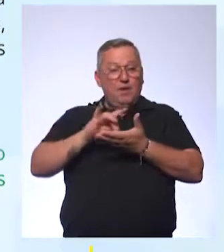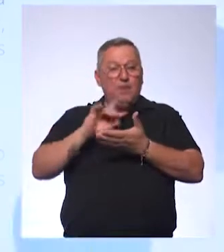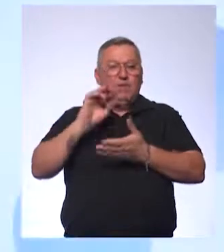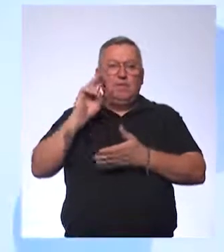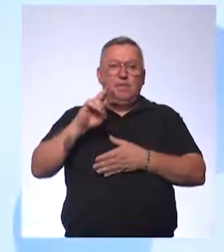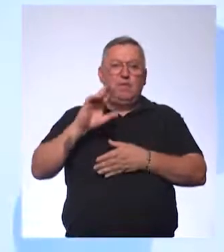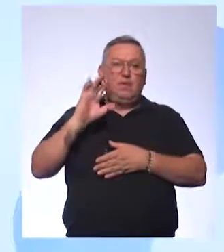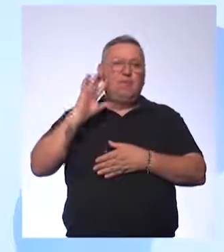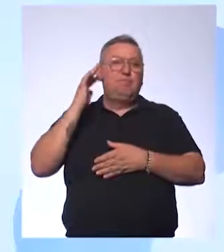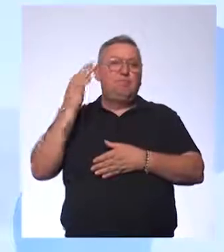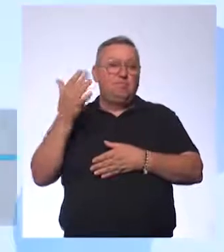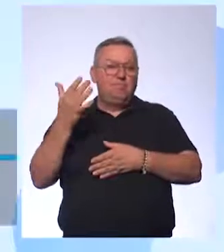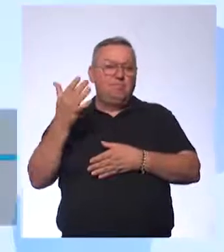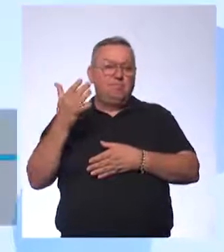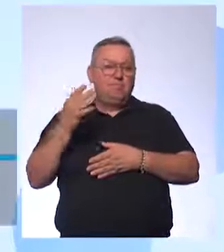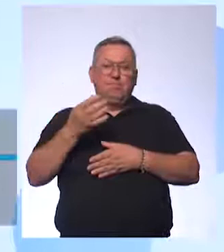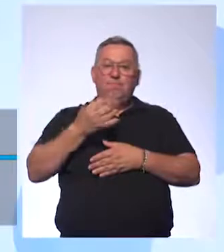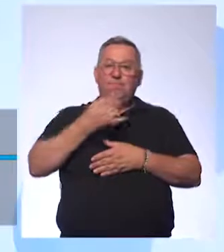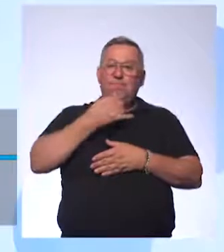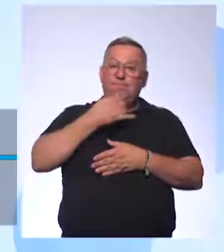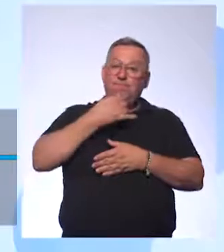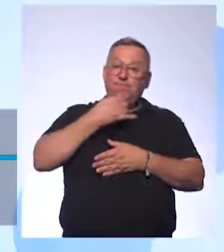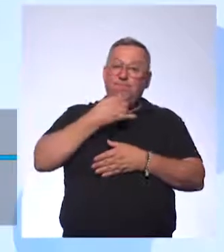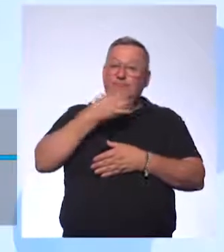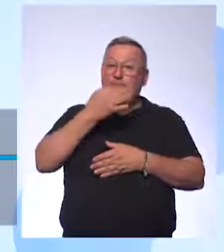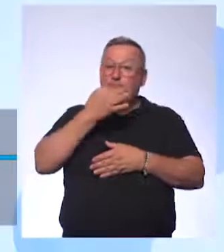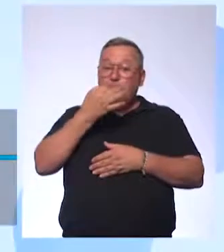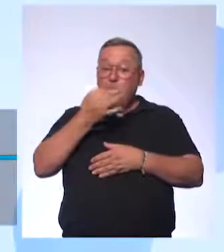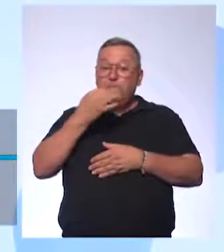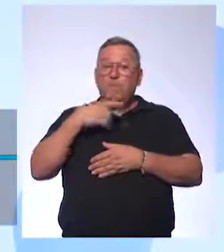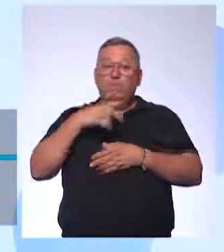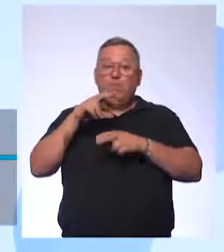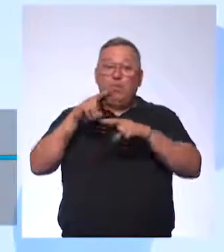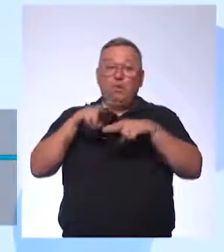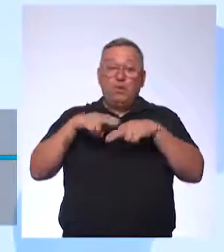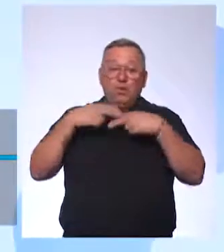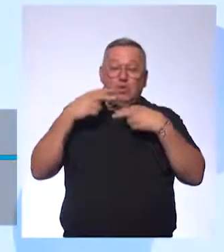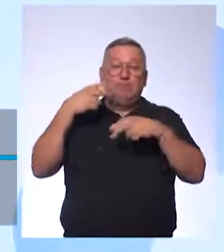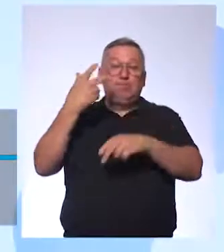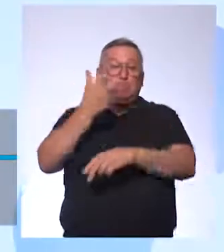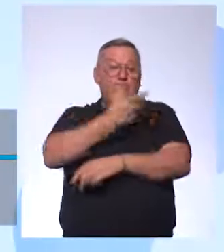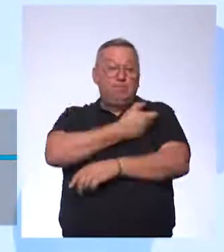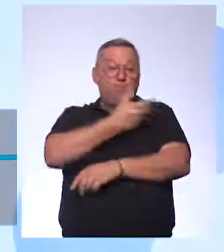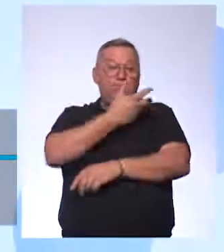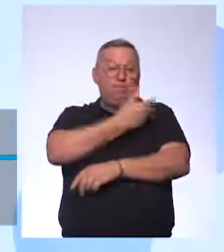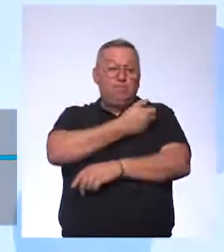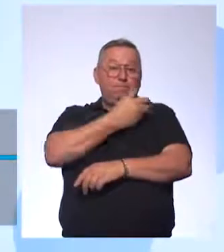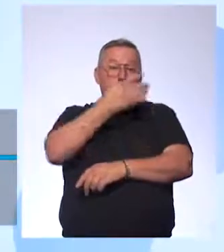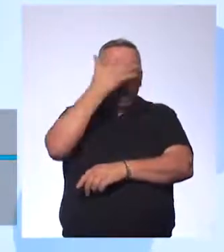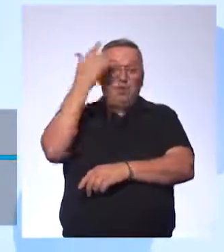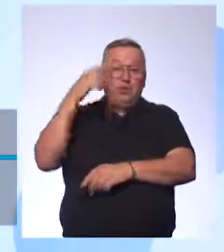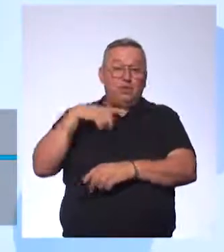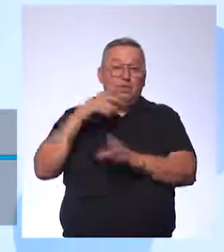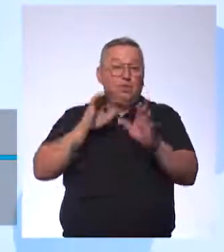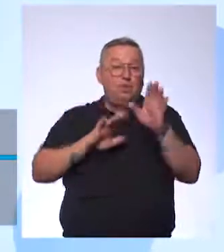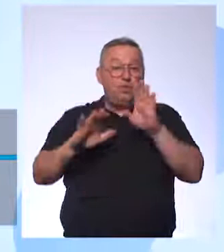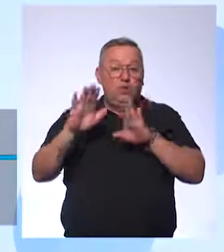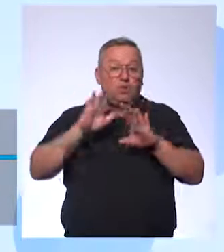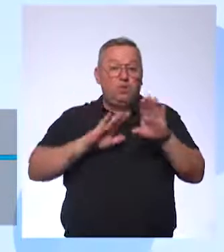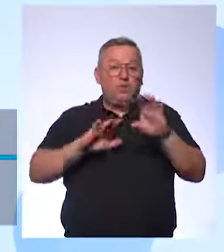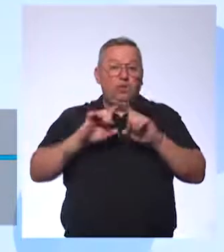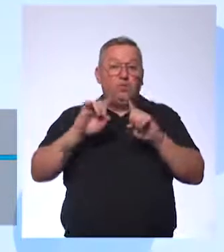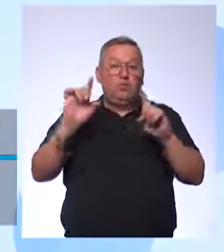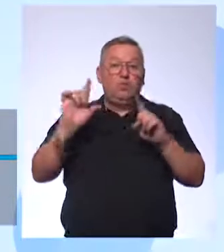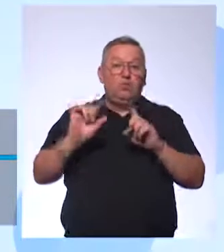vem acontecendo. Infelizmente, aí a gente acha que por conta de vacinas, das pessoas terem os cuidados, que